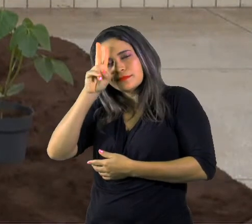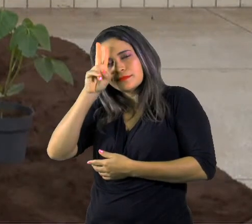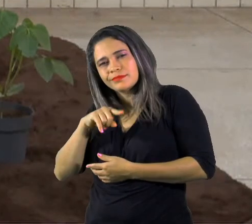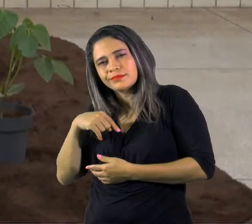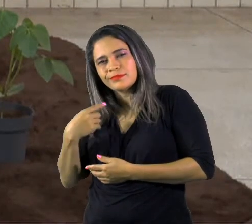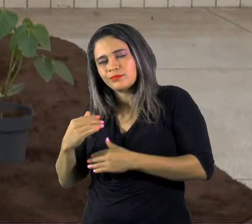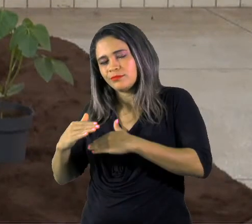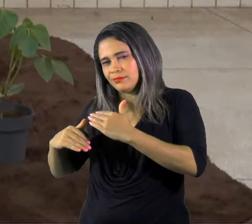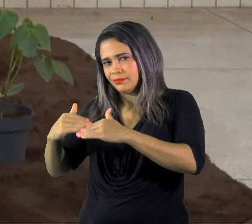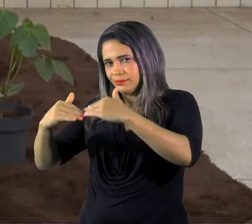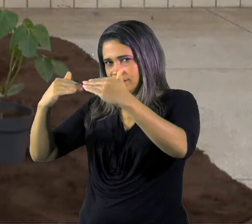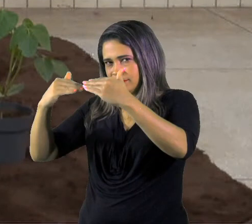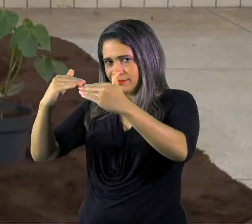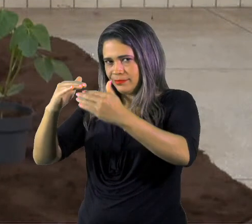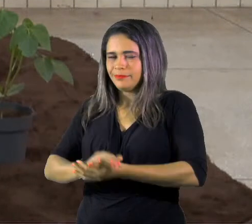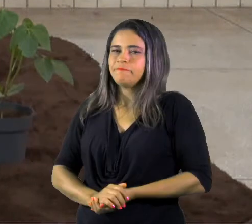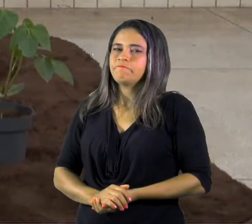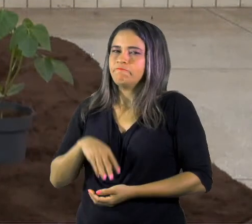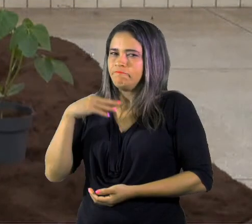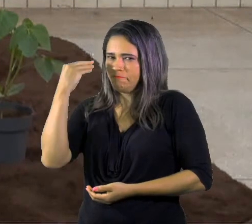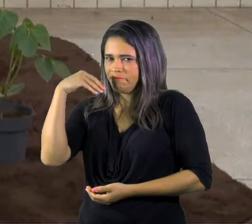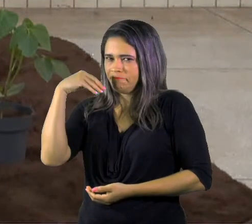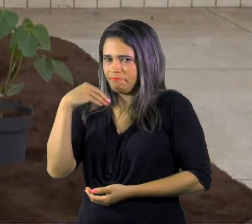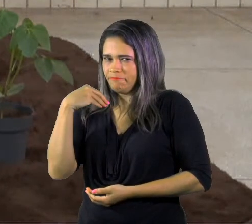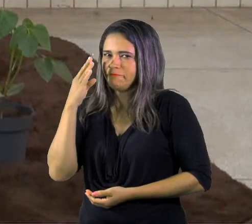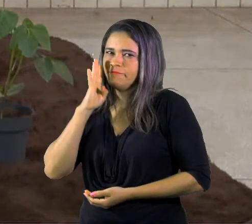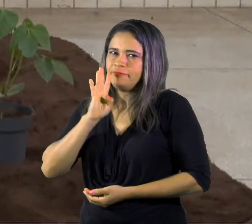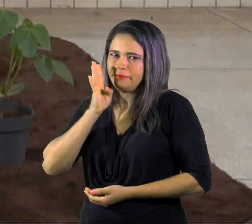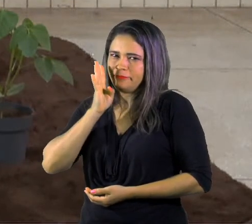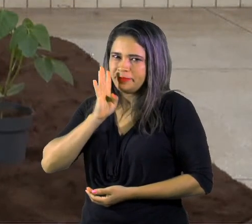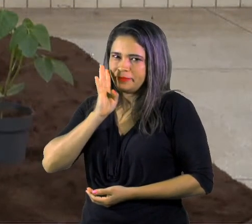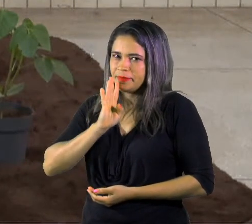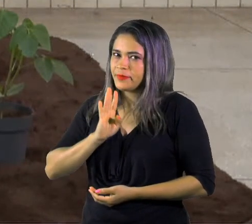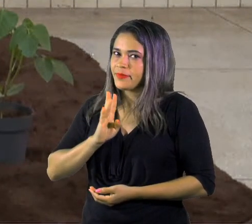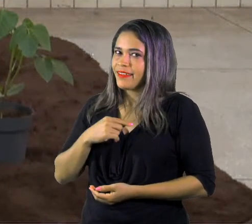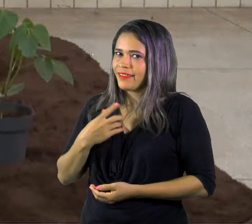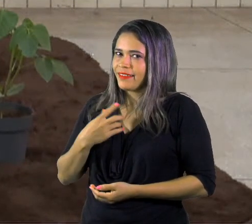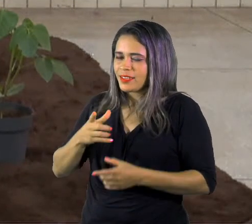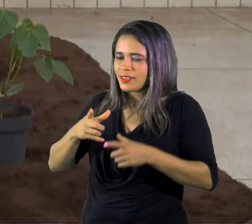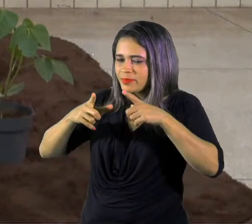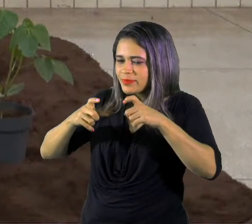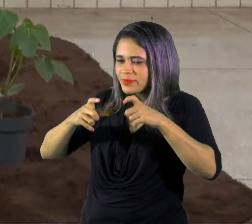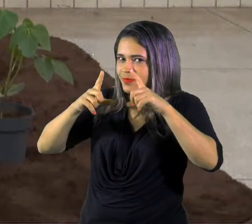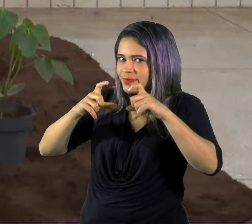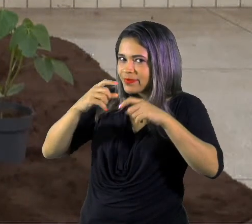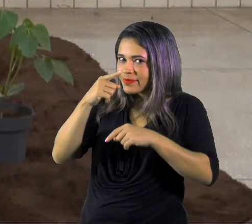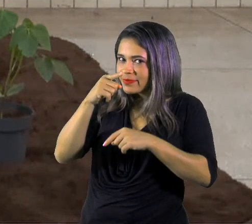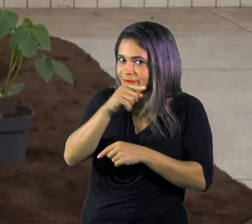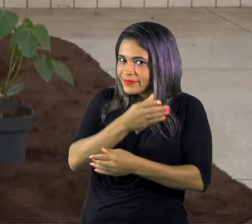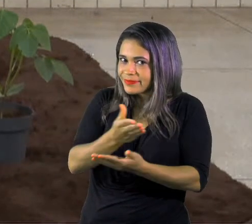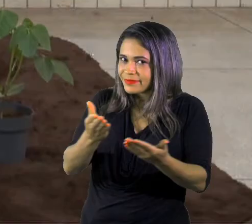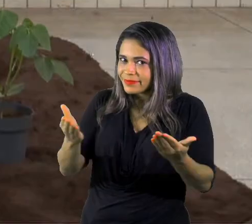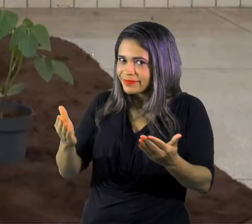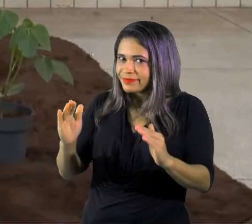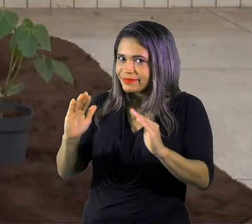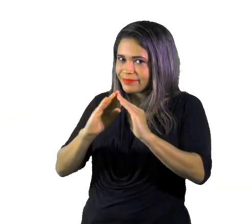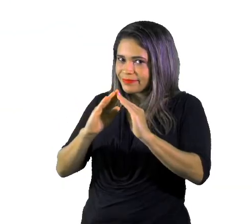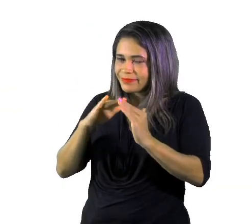esse processo. Então vai ser uma experiência muito legal e a gente aguarda também os registros de vocês nas nossas